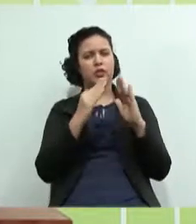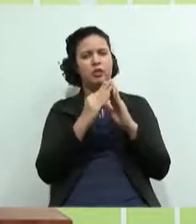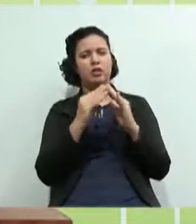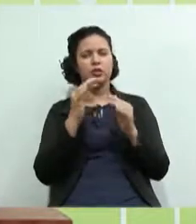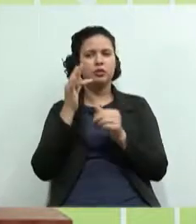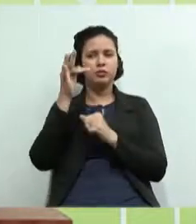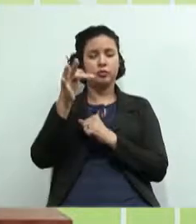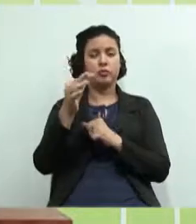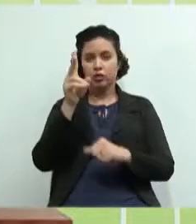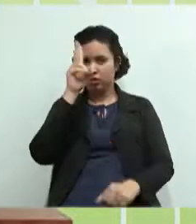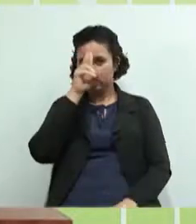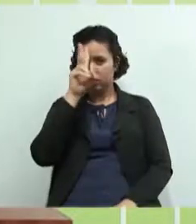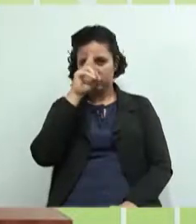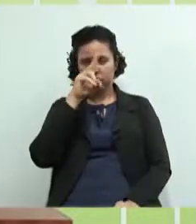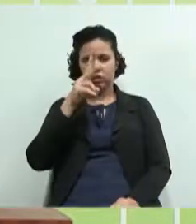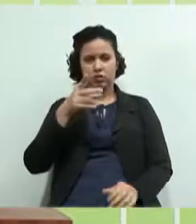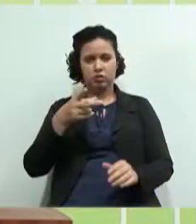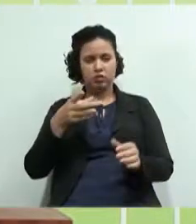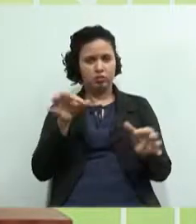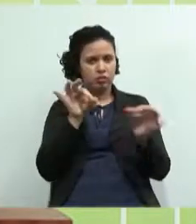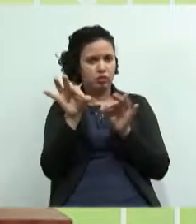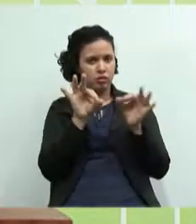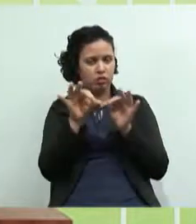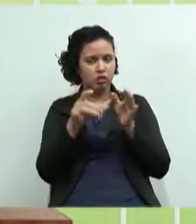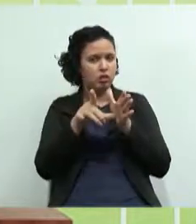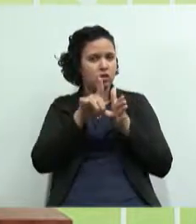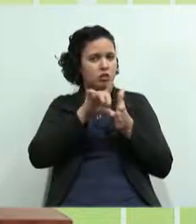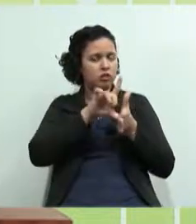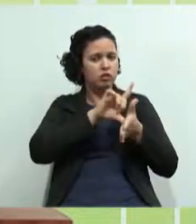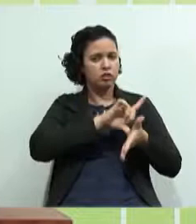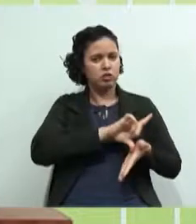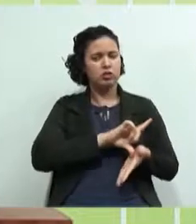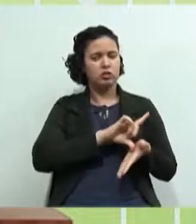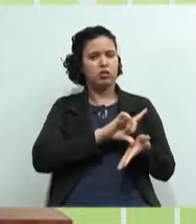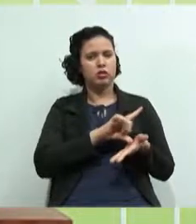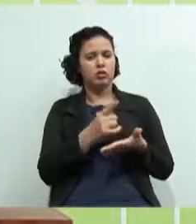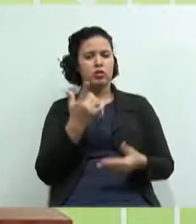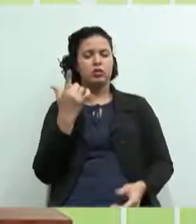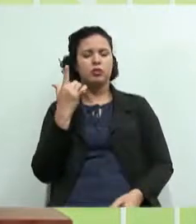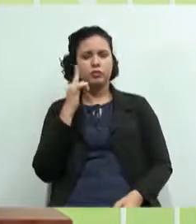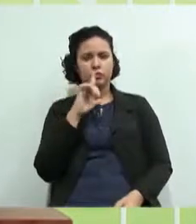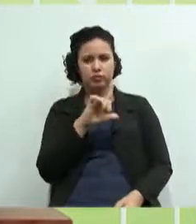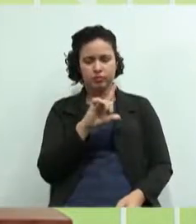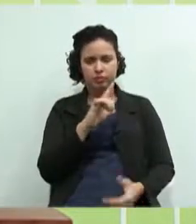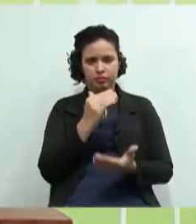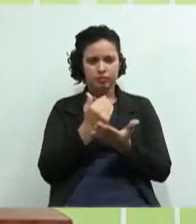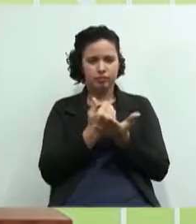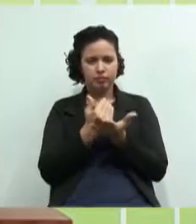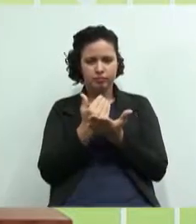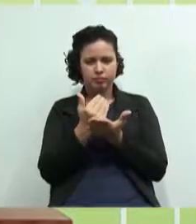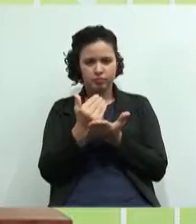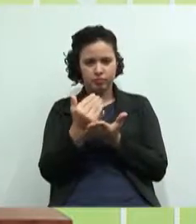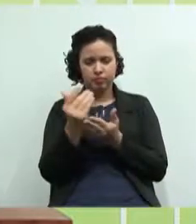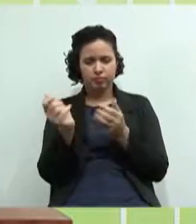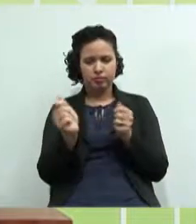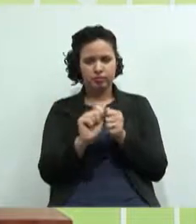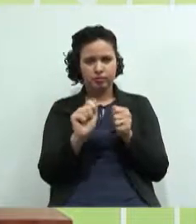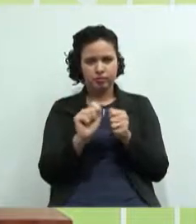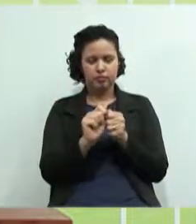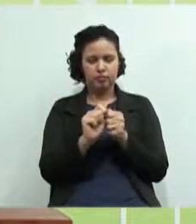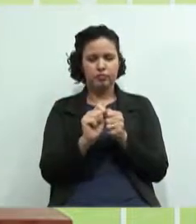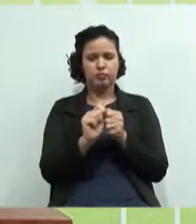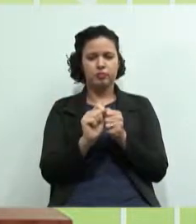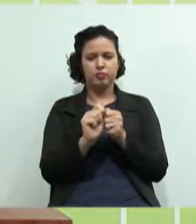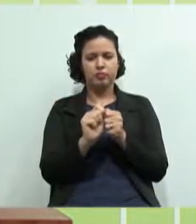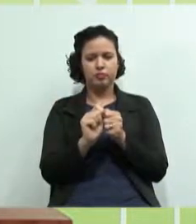mas lembre-se bem, o planejamento ele precisa ser muito bem executado para quando você realmente começar a executar essas